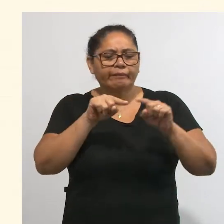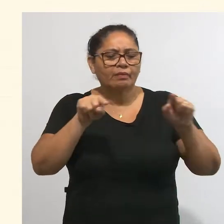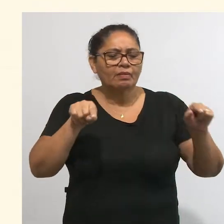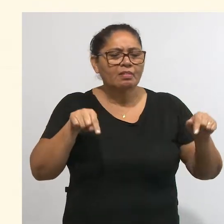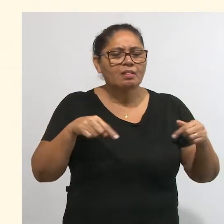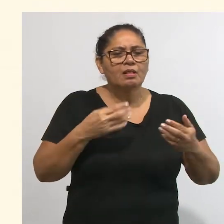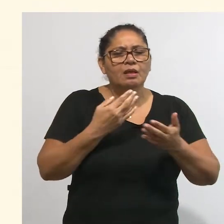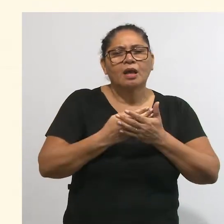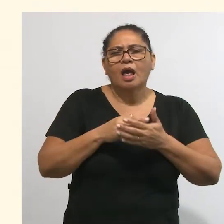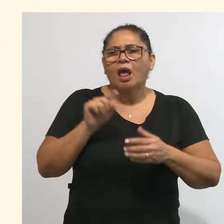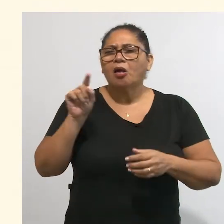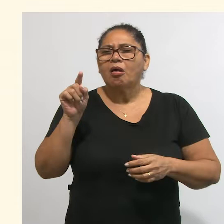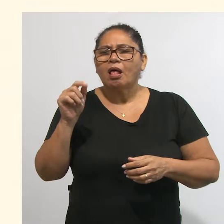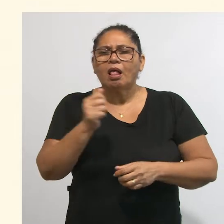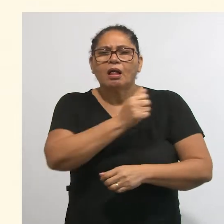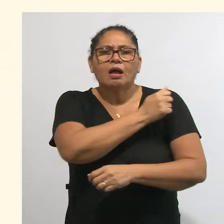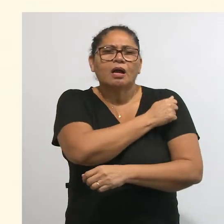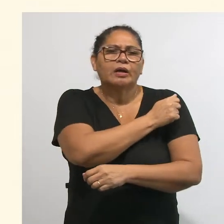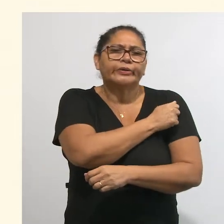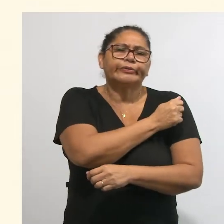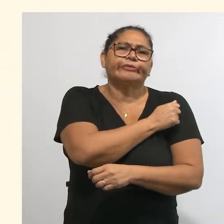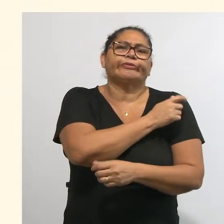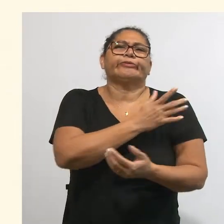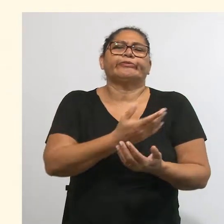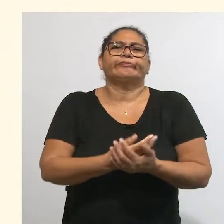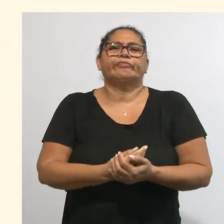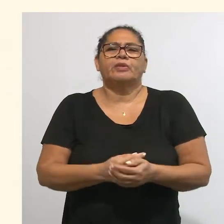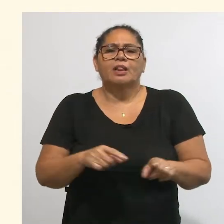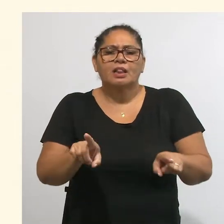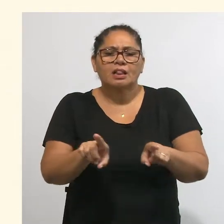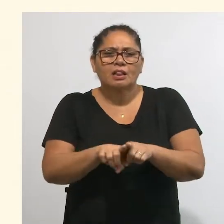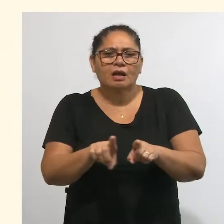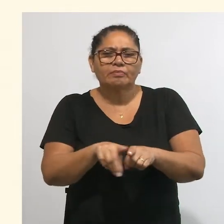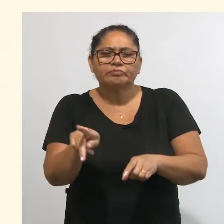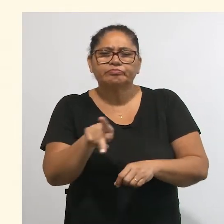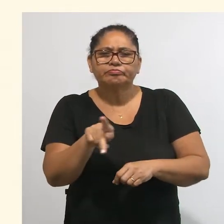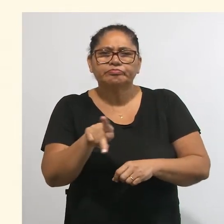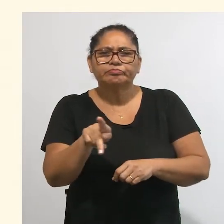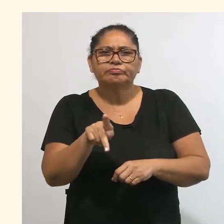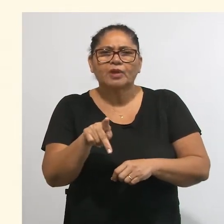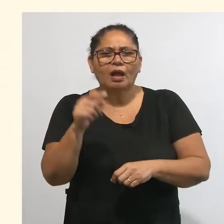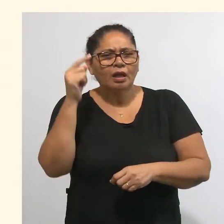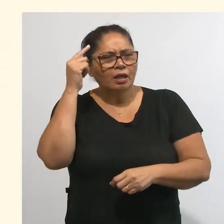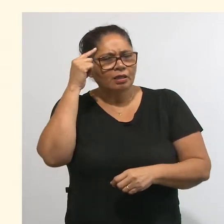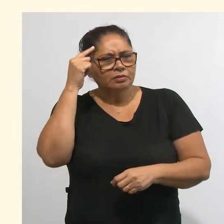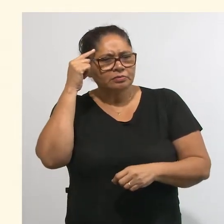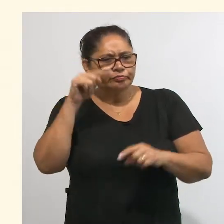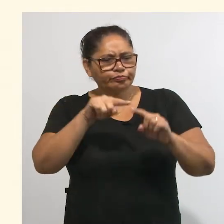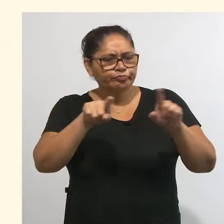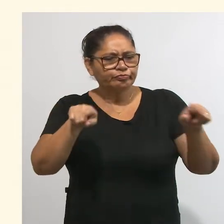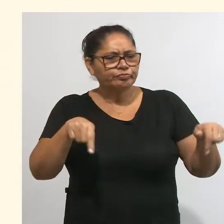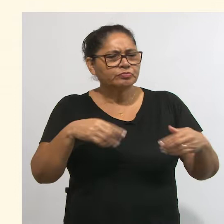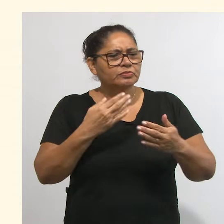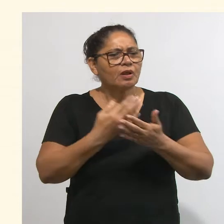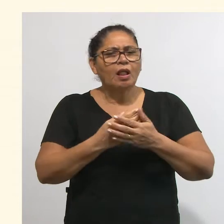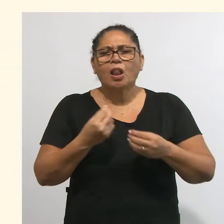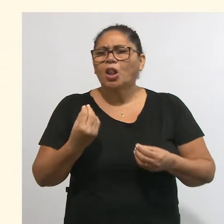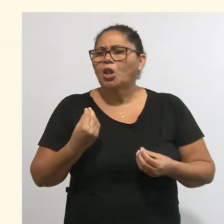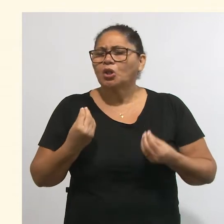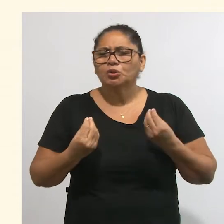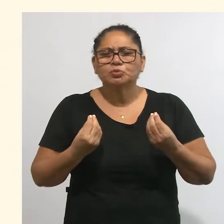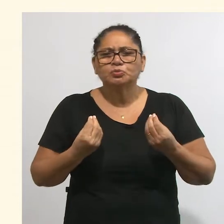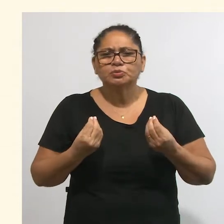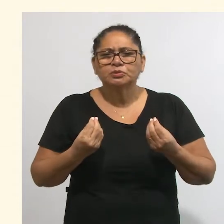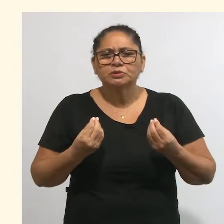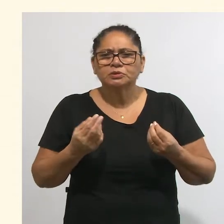aula. Você aí, aluno, você aluna, que além de aluno, você também é professor. Pensa na sua sala de aula, como são os seus